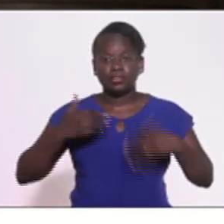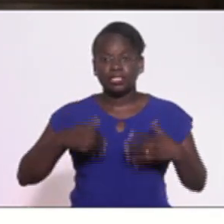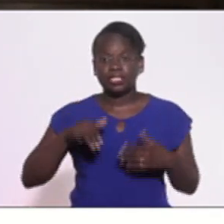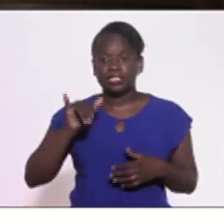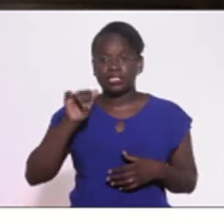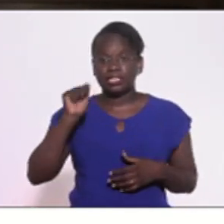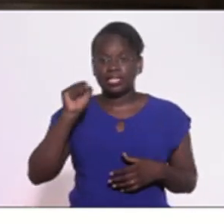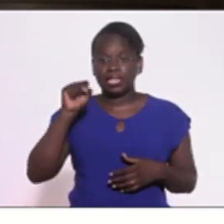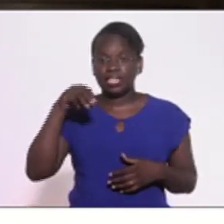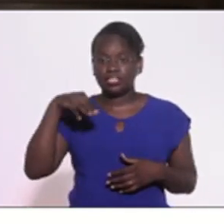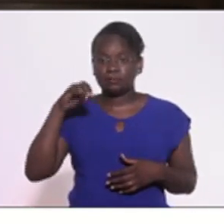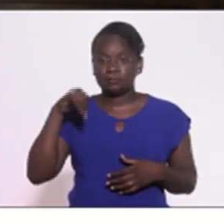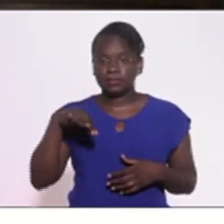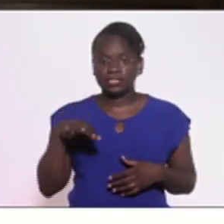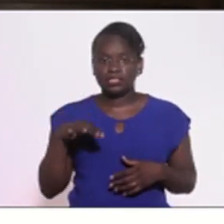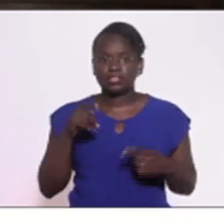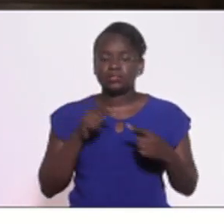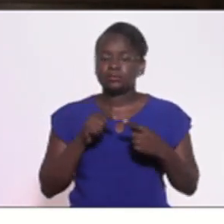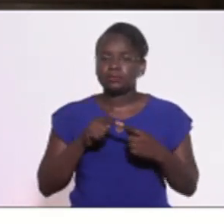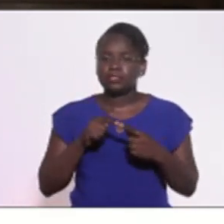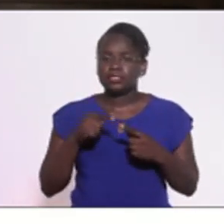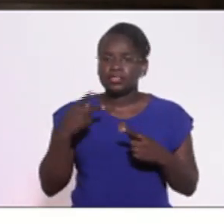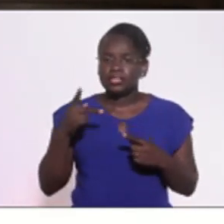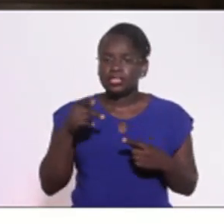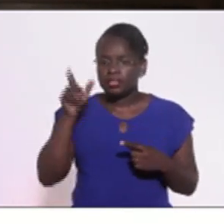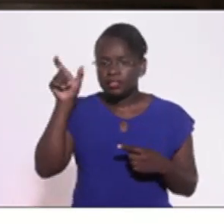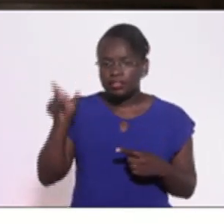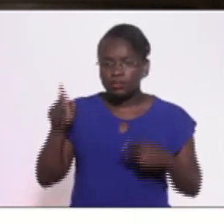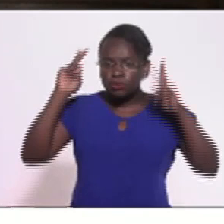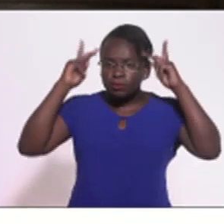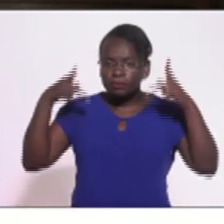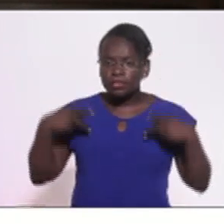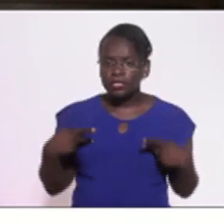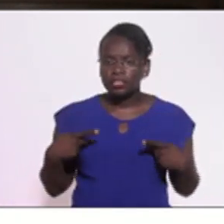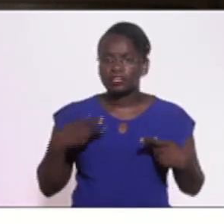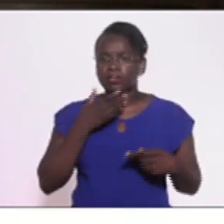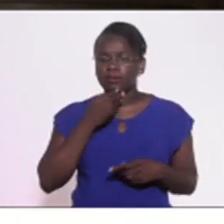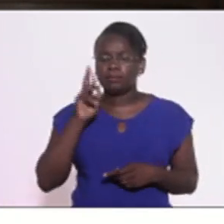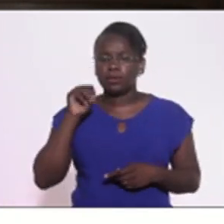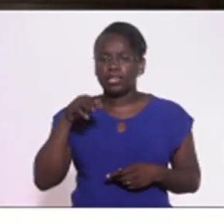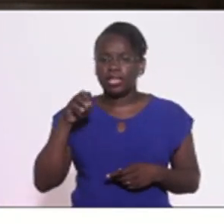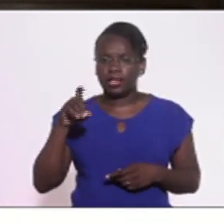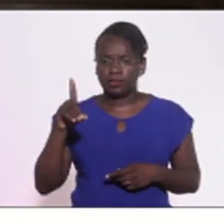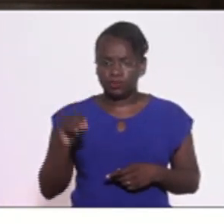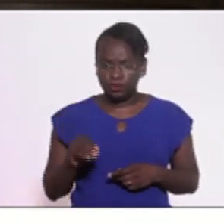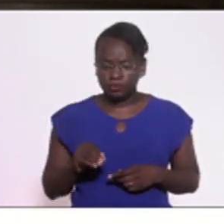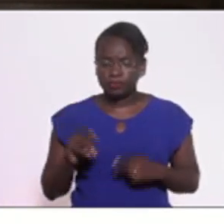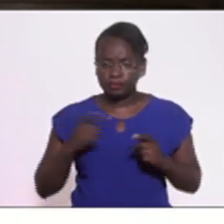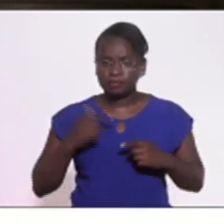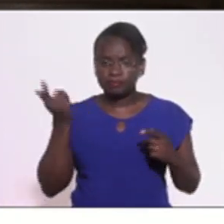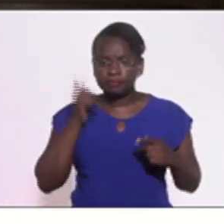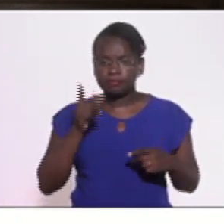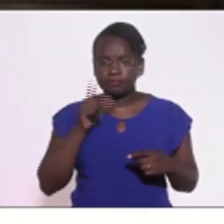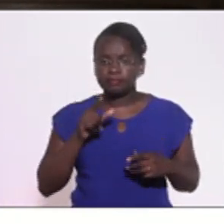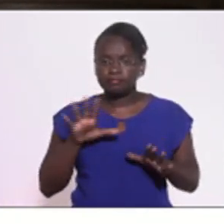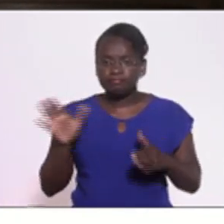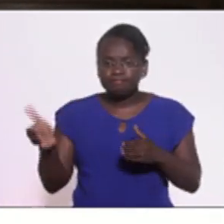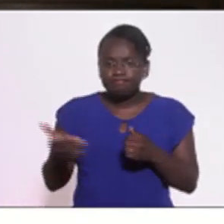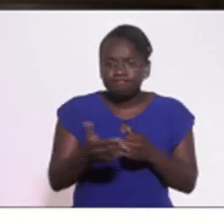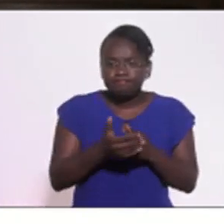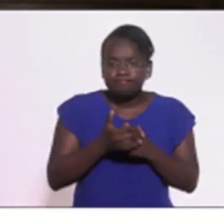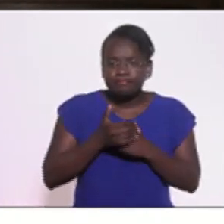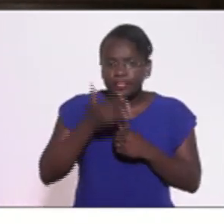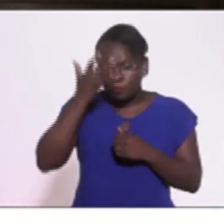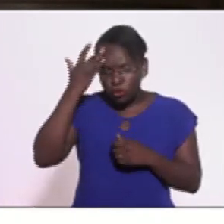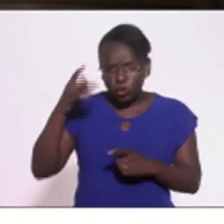Yasmin passa muito, né, dessa figura humana do Ronaldo, né, que é capaz de acolher aquele que